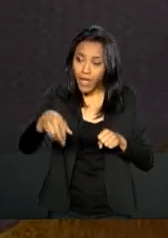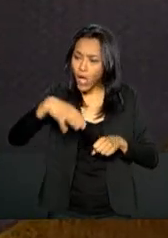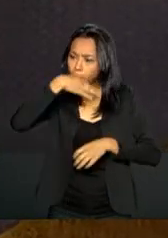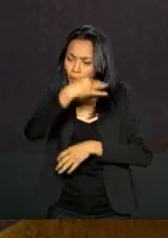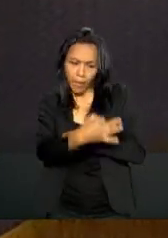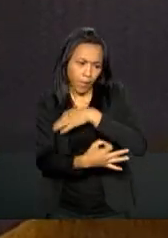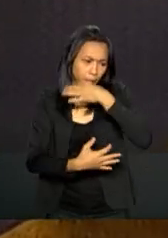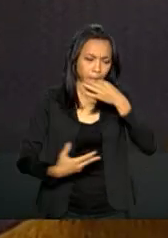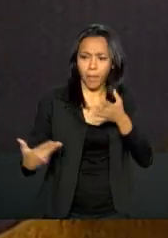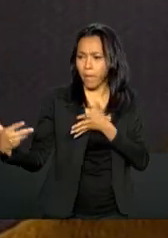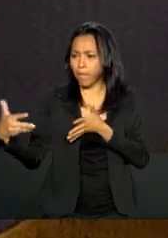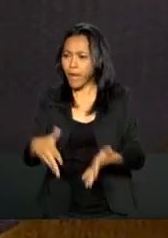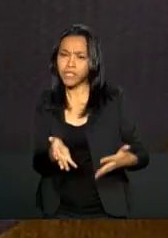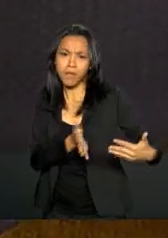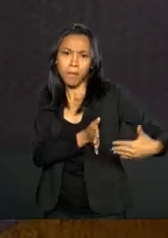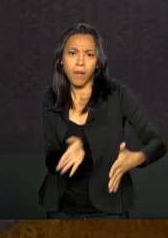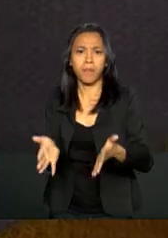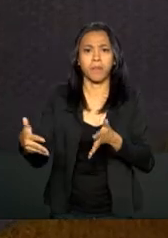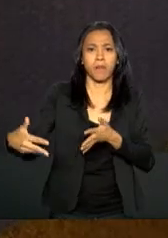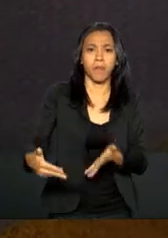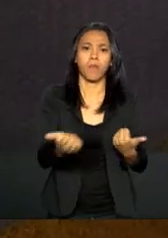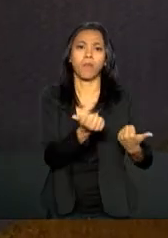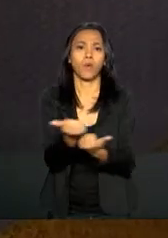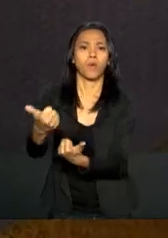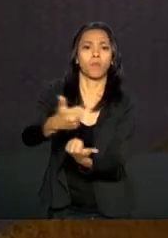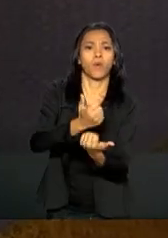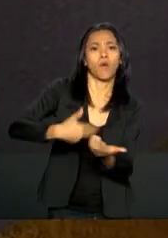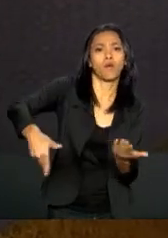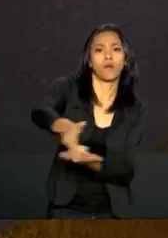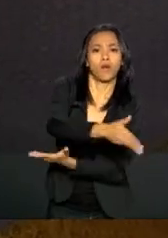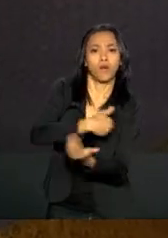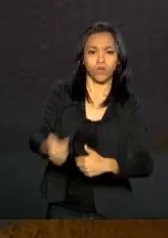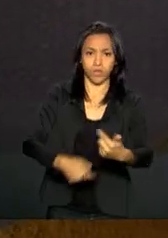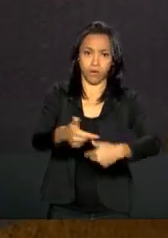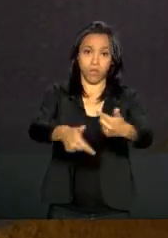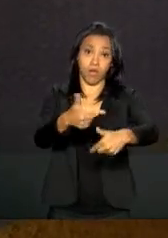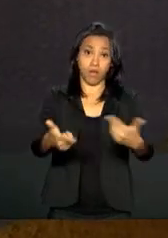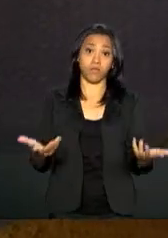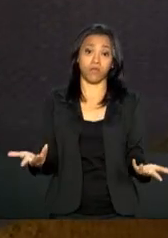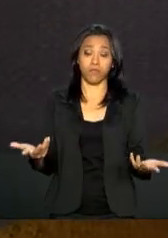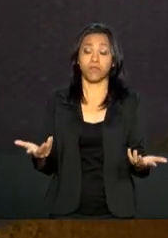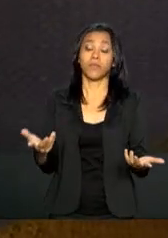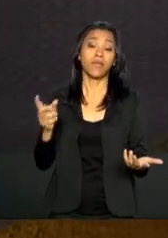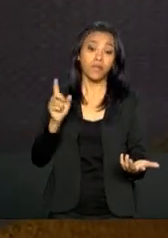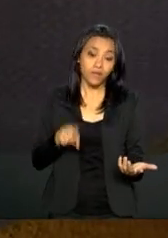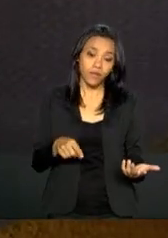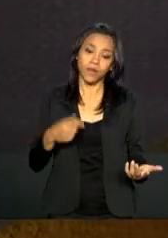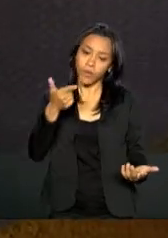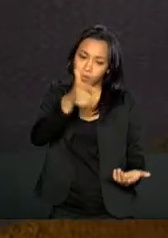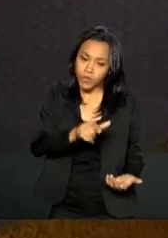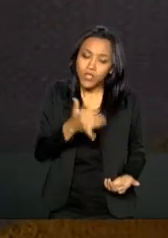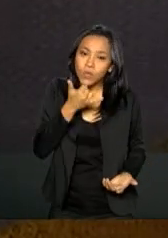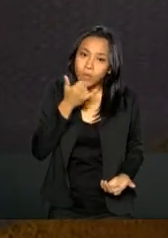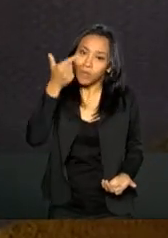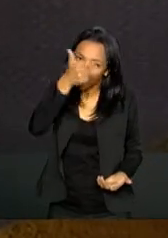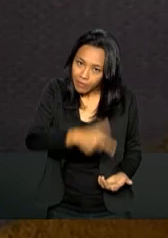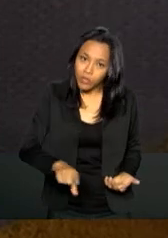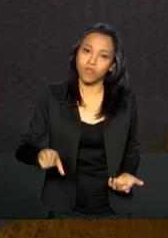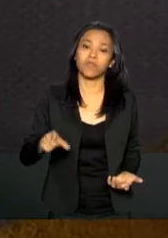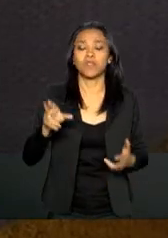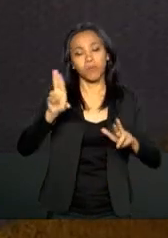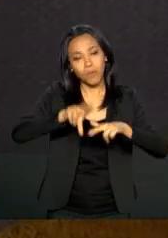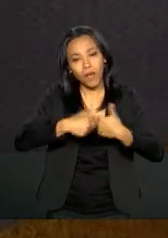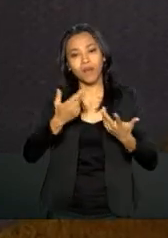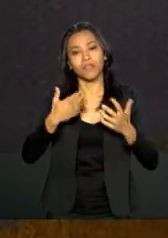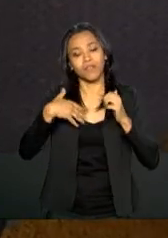é uma concepção cooperativa é uma concepção de quem é esse pauta permite uma reflexão exclusivamente pelos